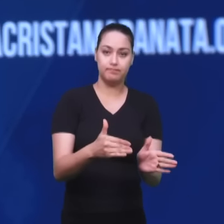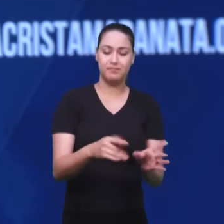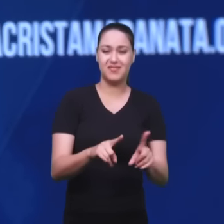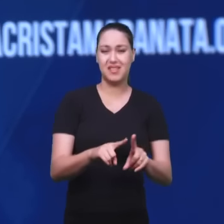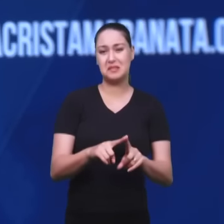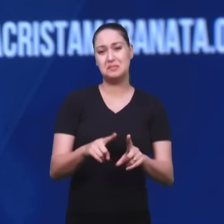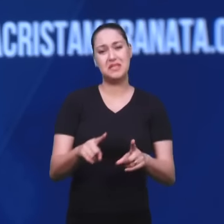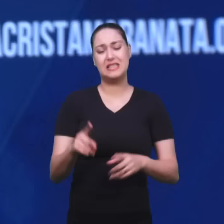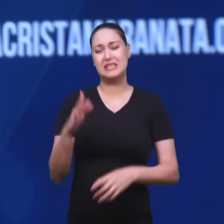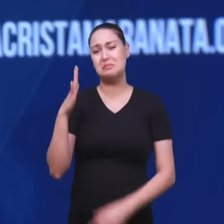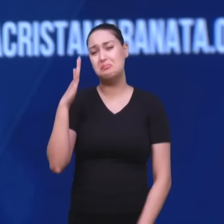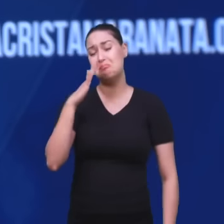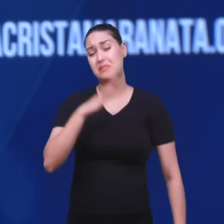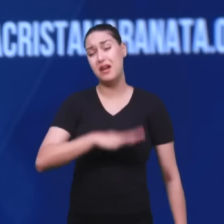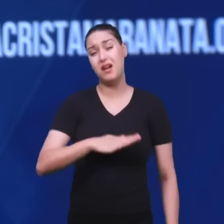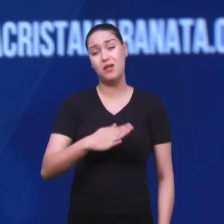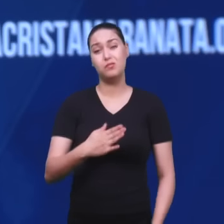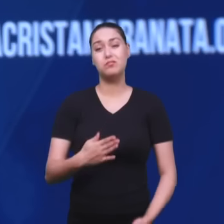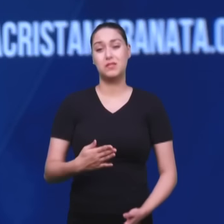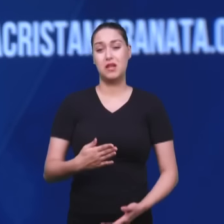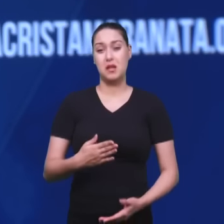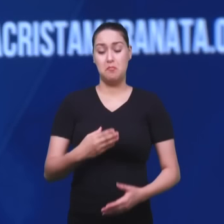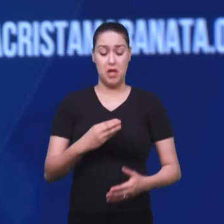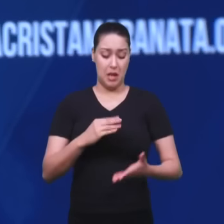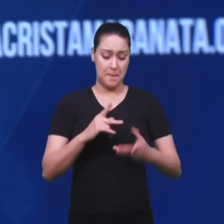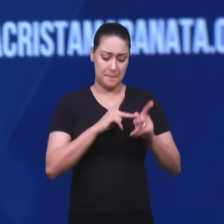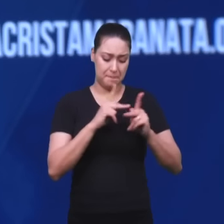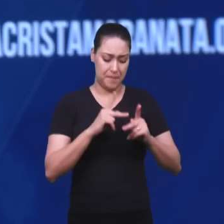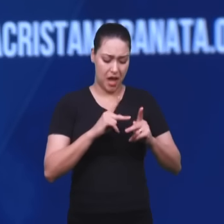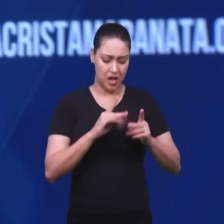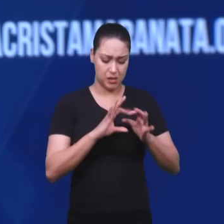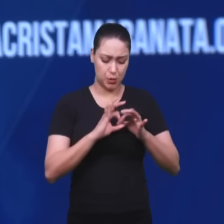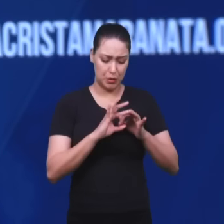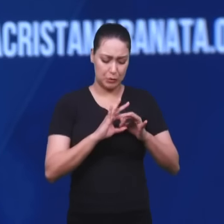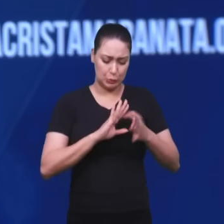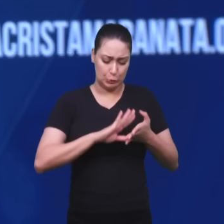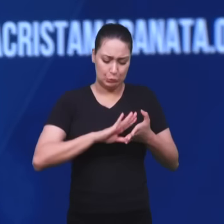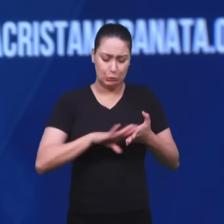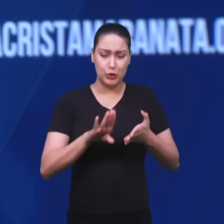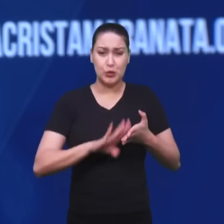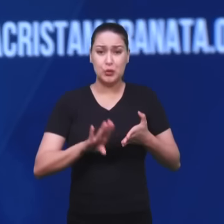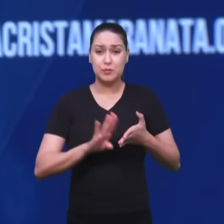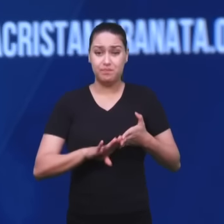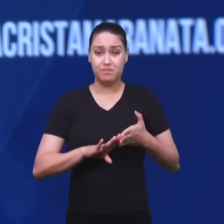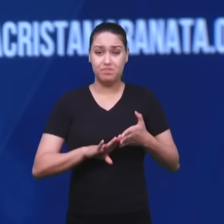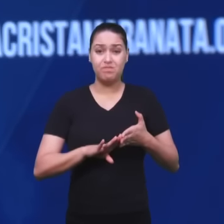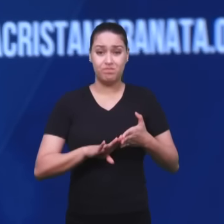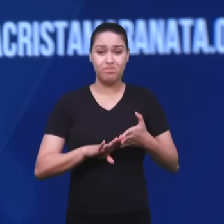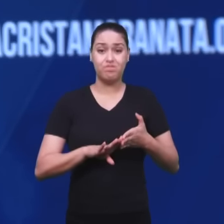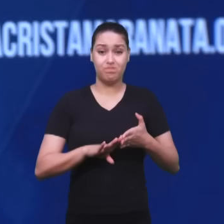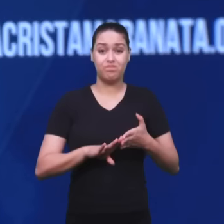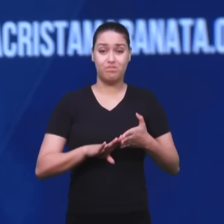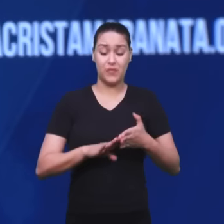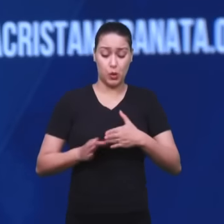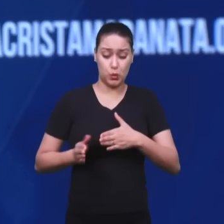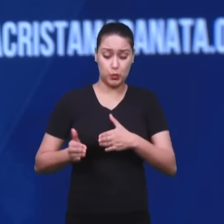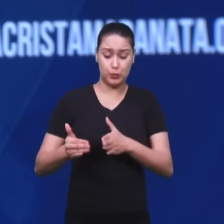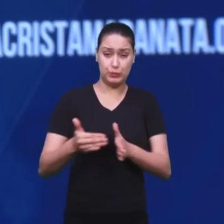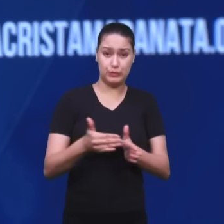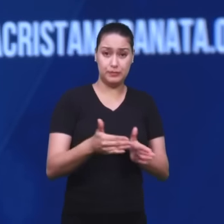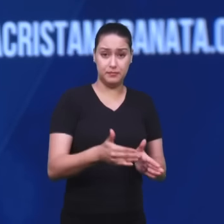Uma amadilha Para tirar a paz A comunhão Para tirar o Senhor Da nossa vida Isso trouxe Isso